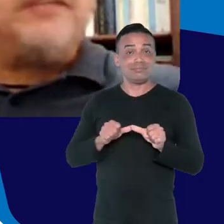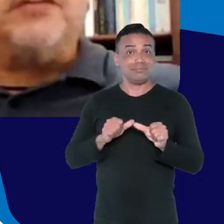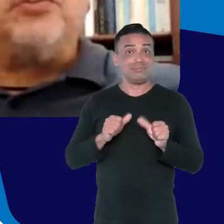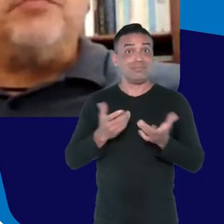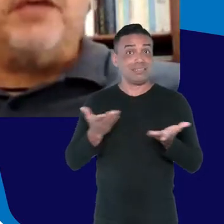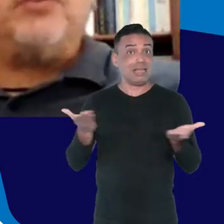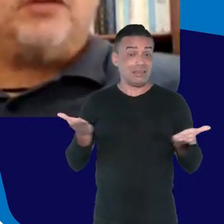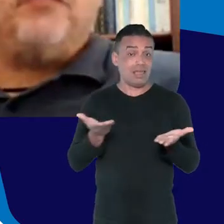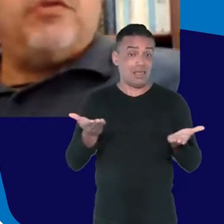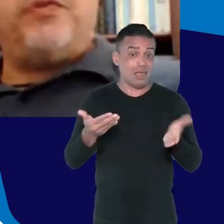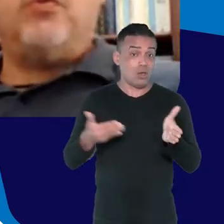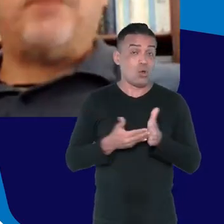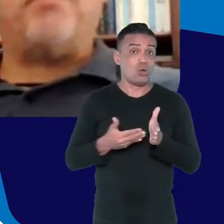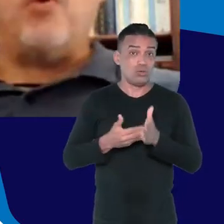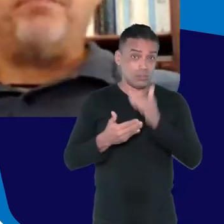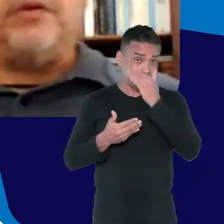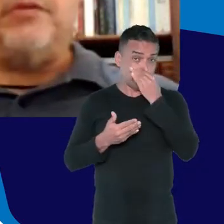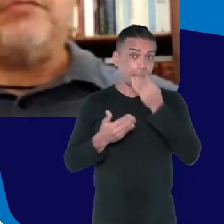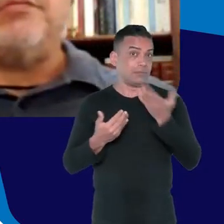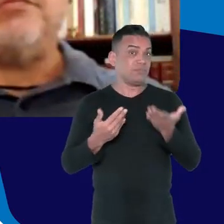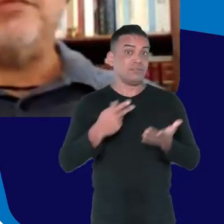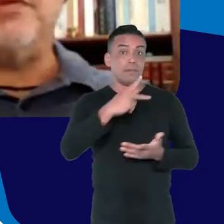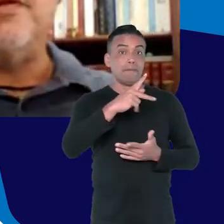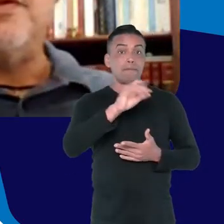que, recentemente, ela virou uma figura pop.